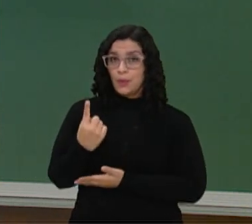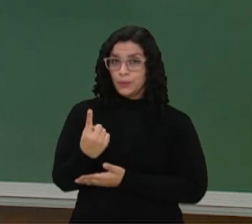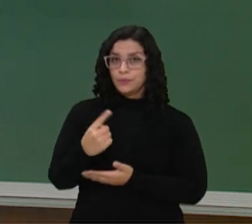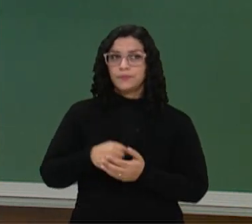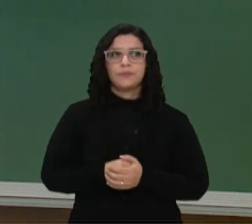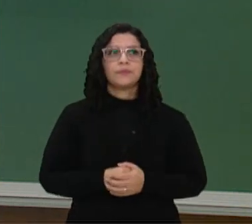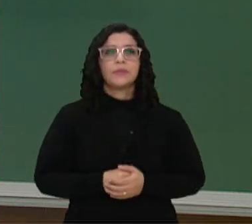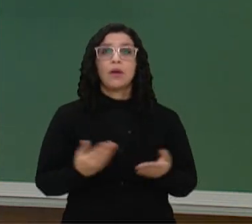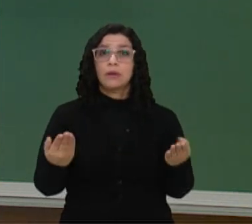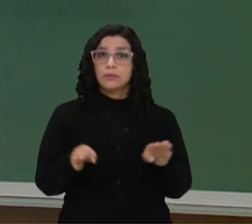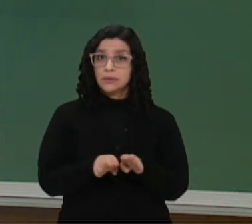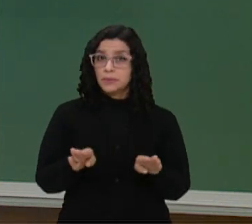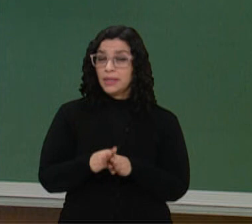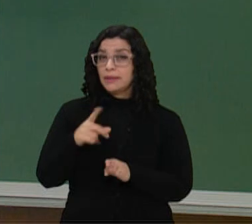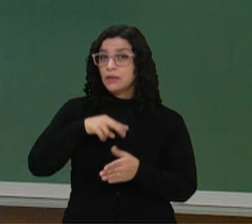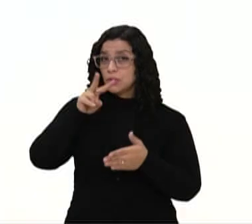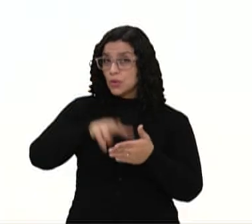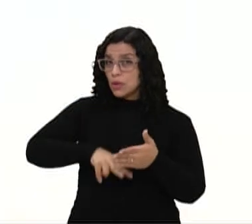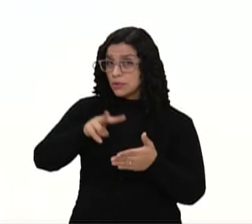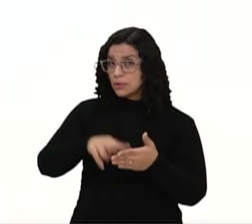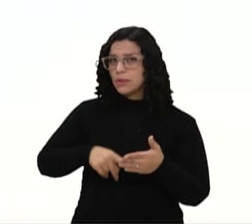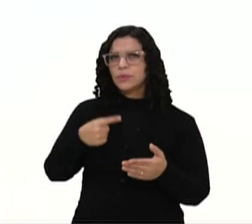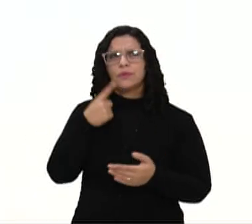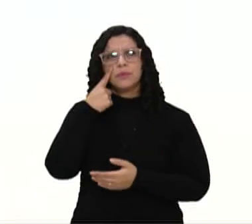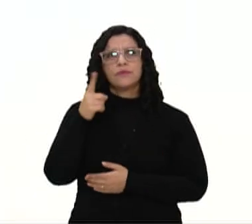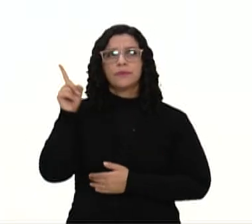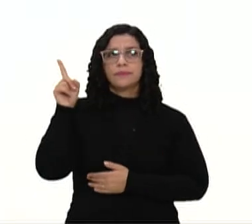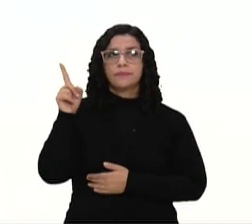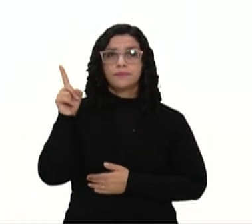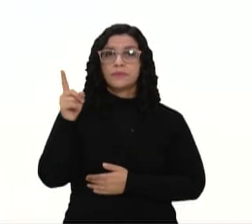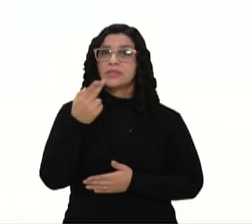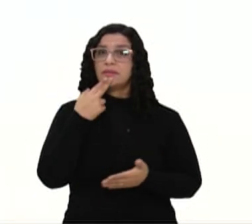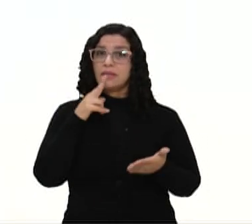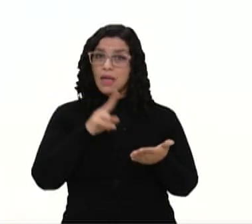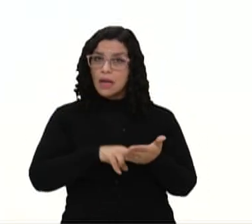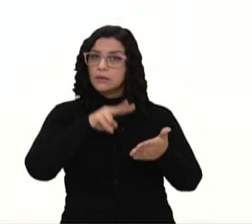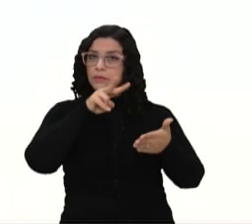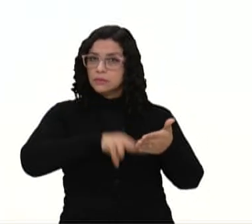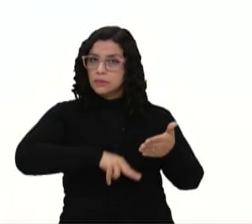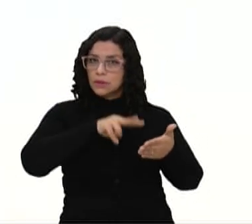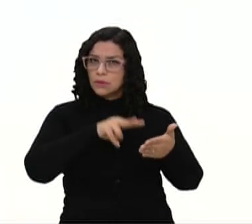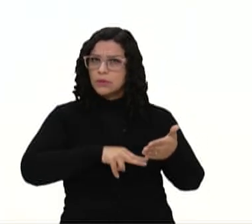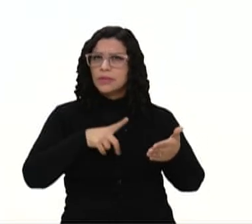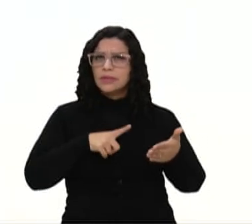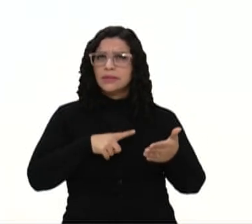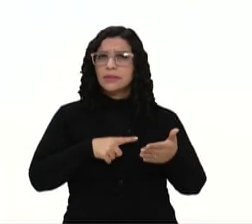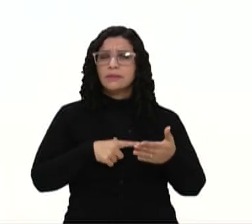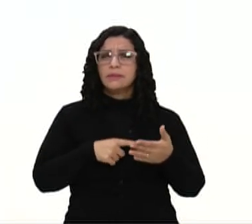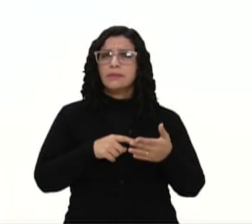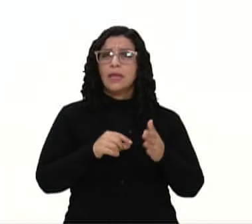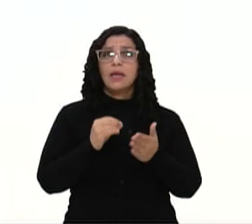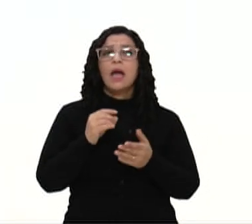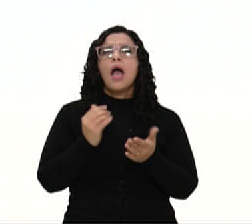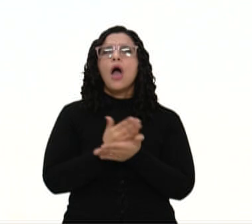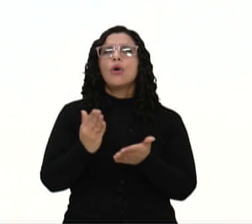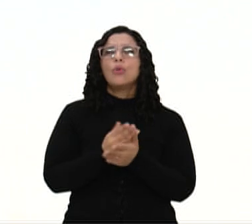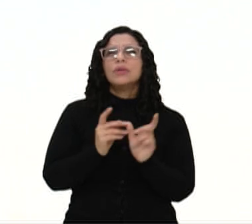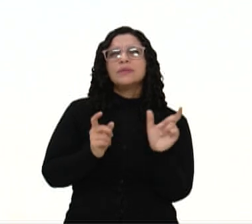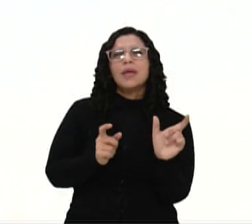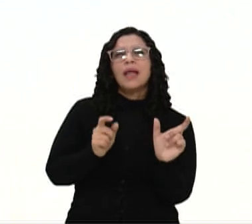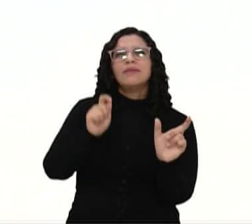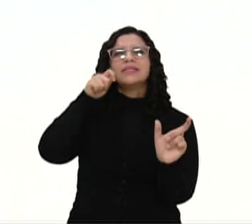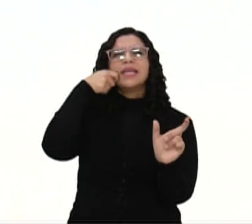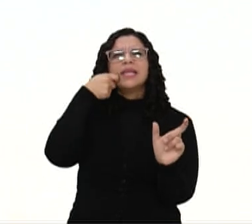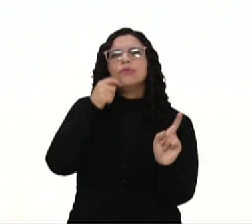Com base na carta aberta que lemos, temos o primeiro trecho. Na carta aberta lida aparecem trechos em negrito. Com